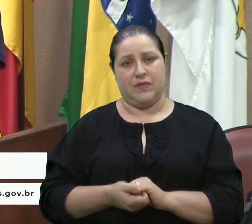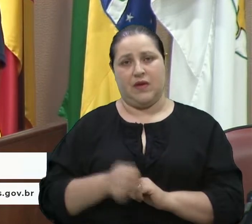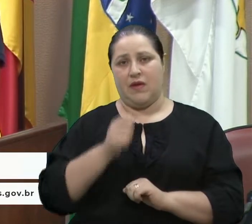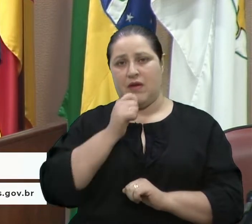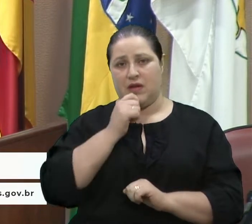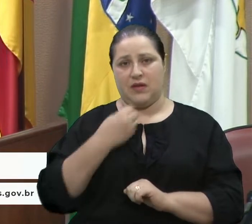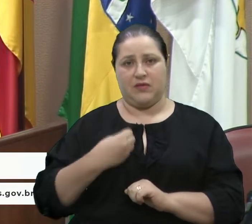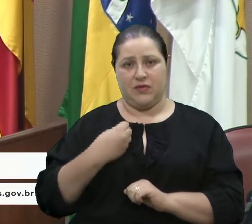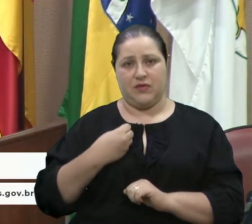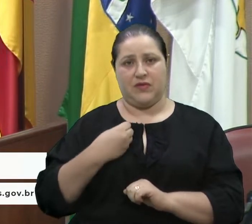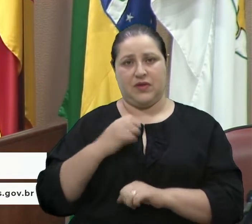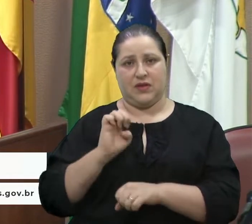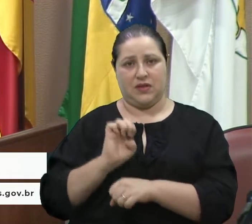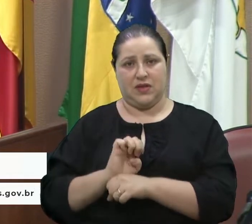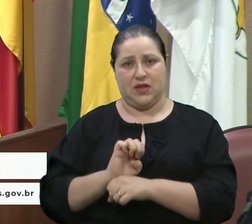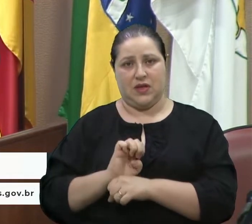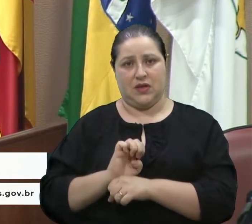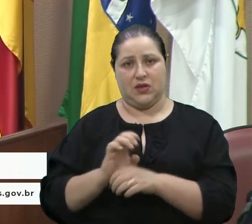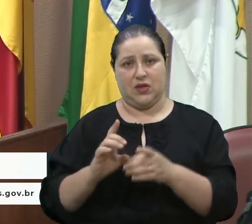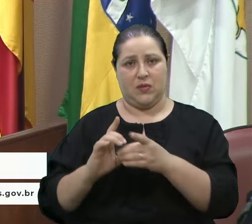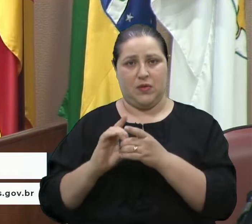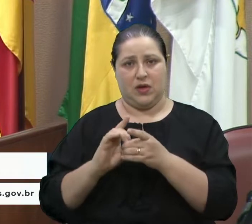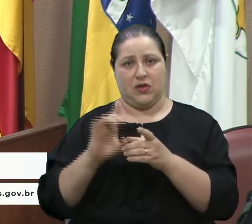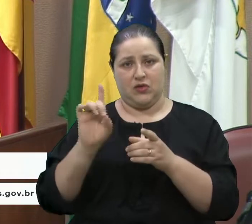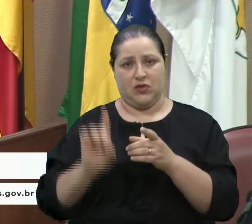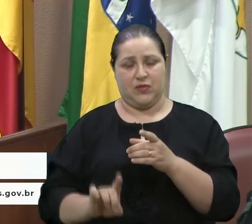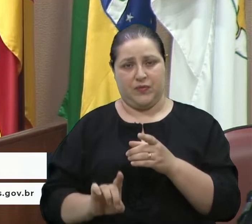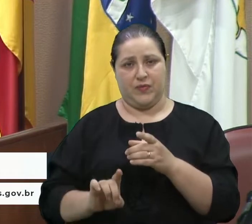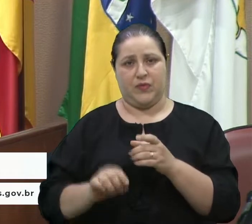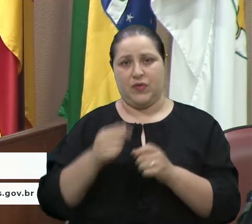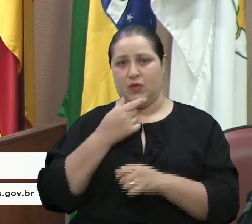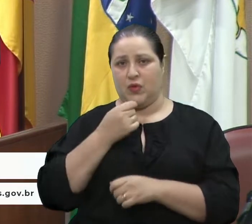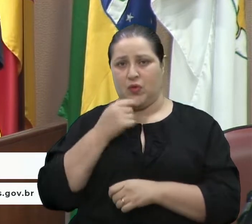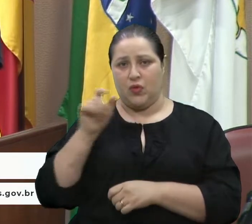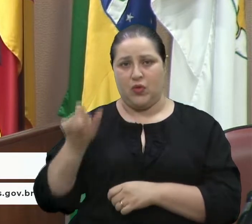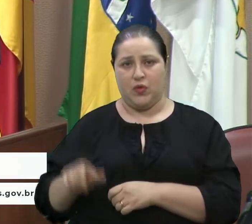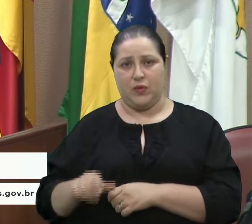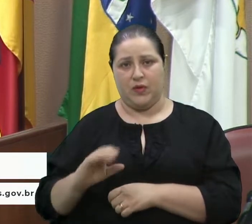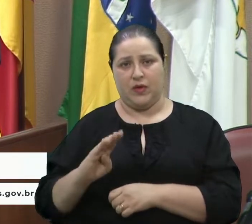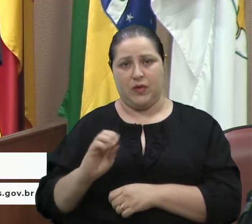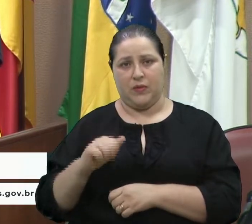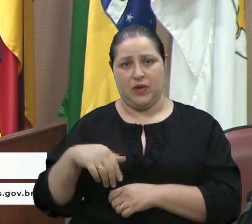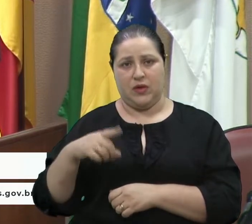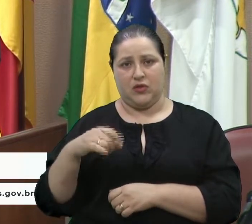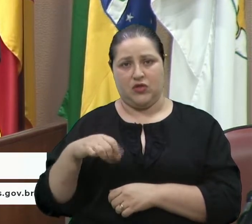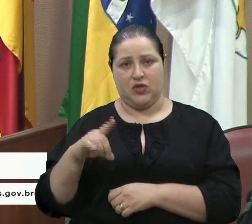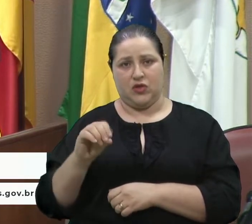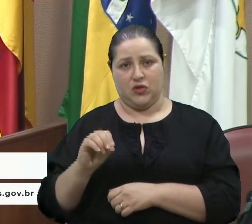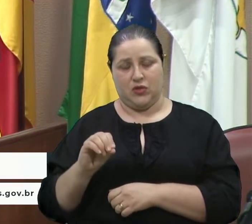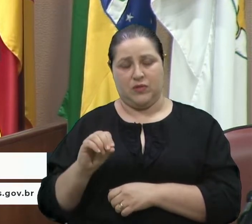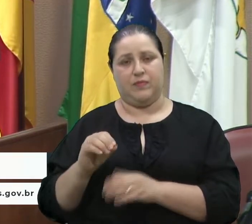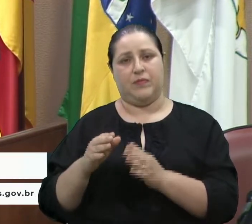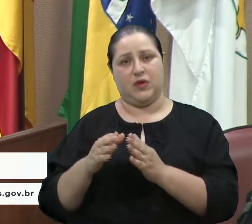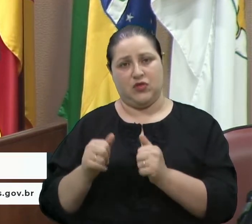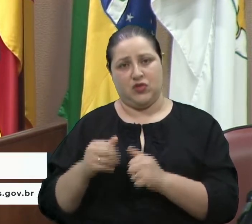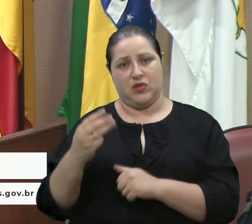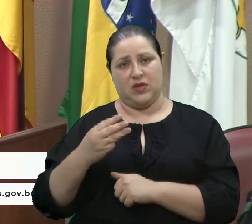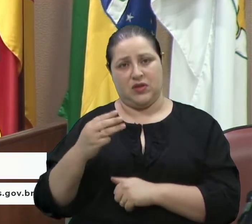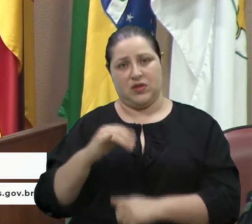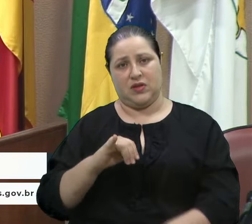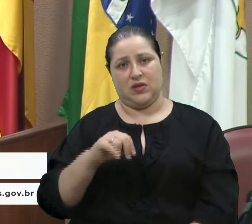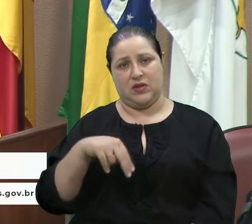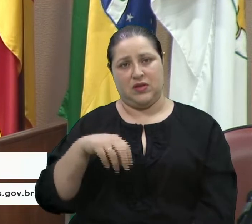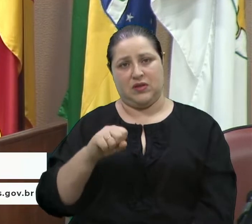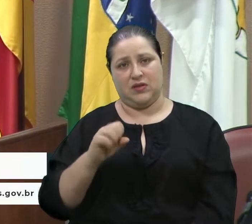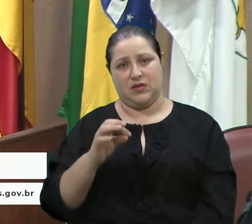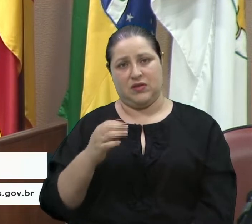Estado democrático de direito, o bandido então recorreu para a terceira instância, onde foi condenado, mais